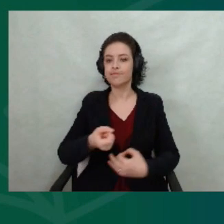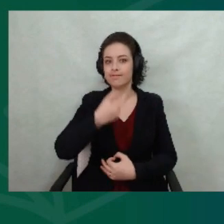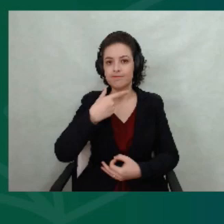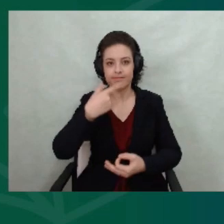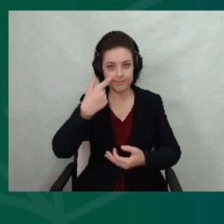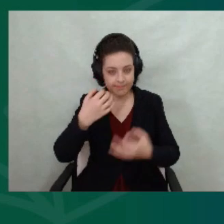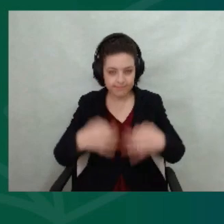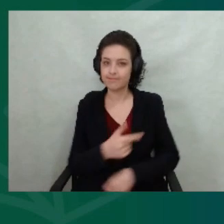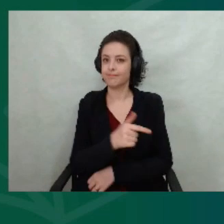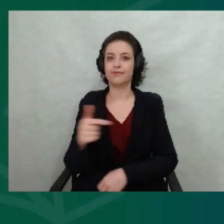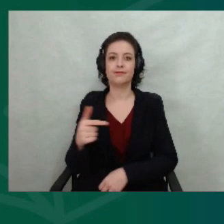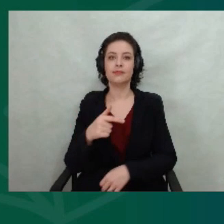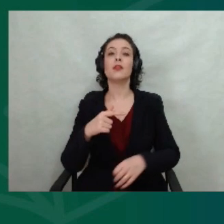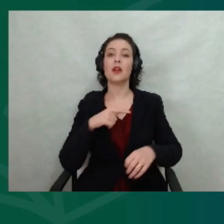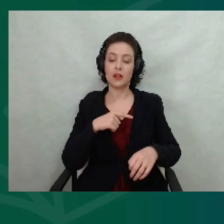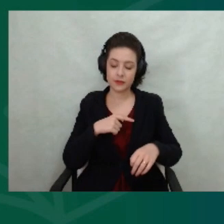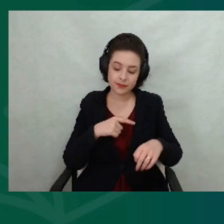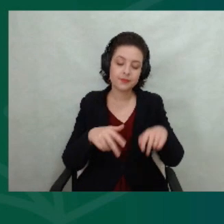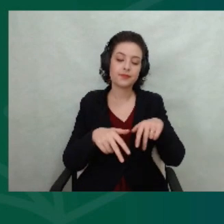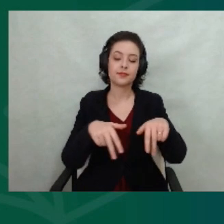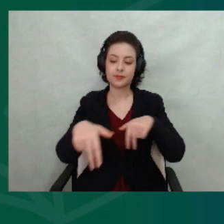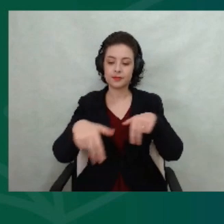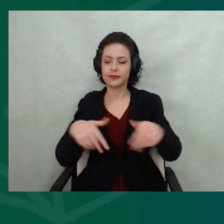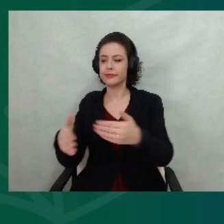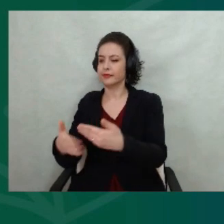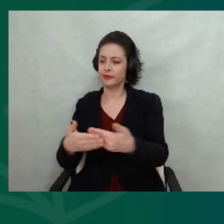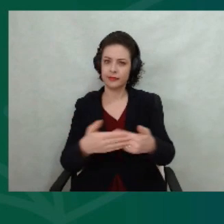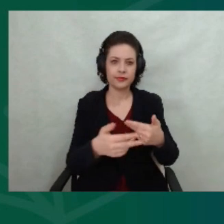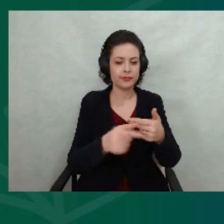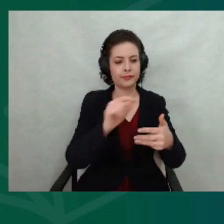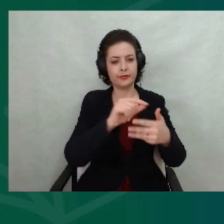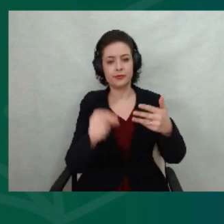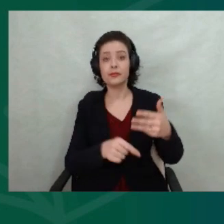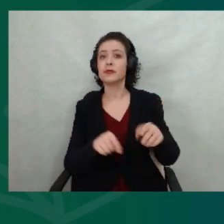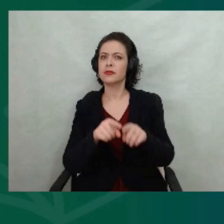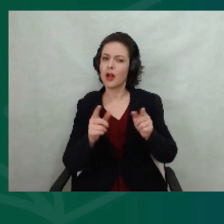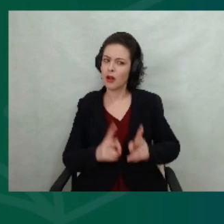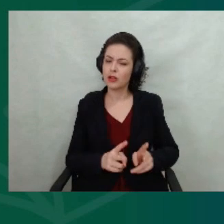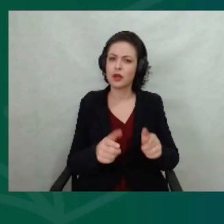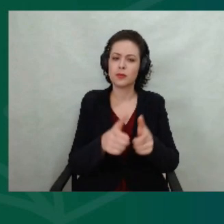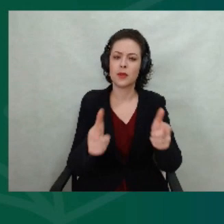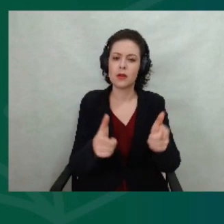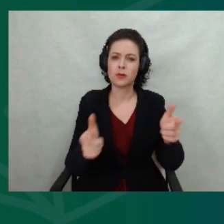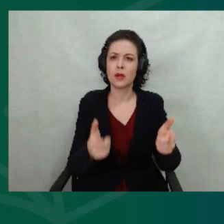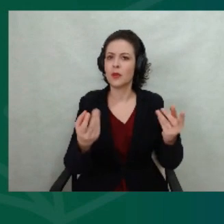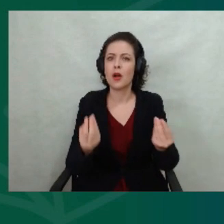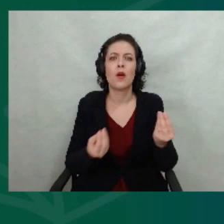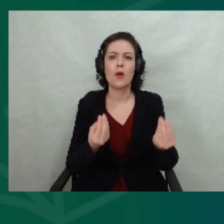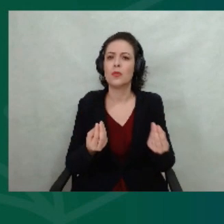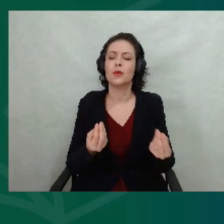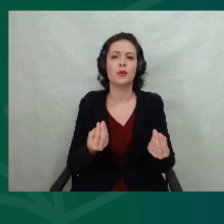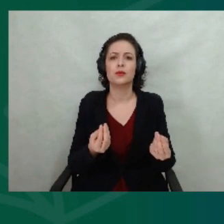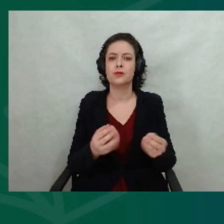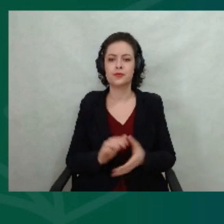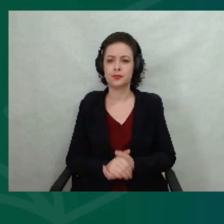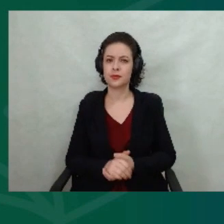como distanciamento, lockdown, etc., a doença progride. Então, qual é a perspectiva disto? Né?